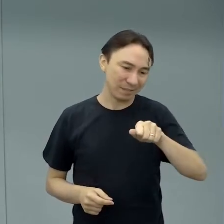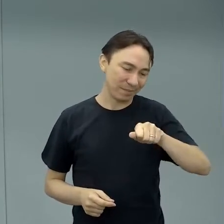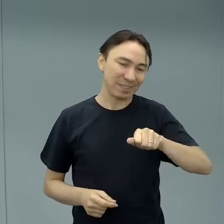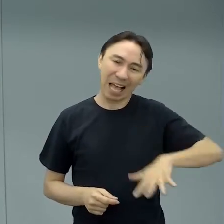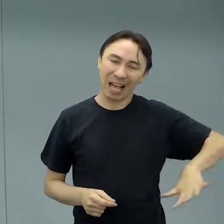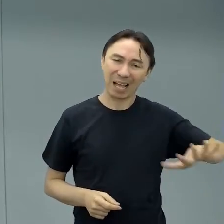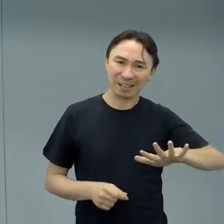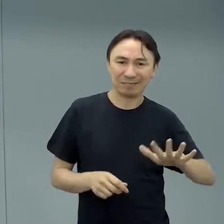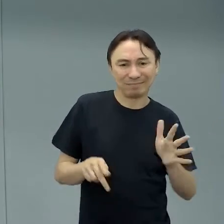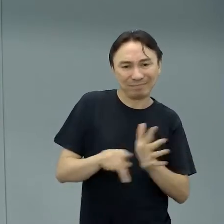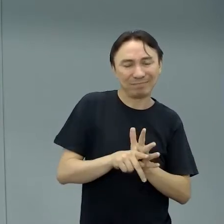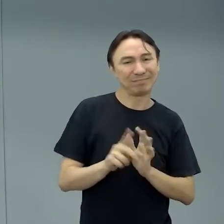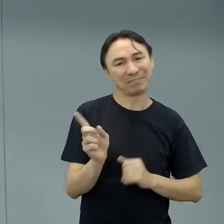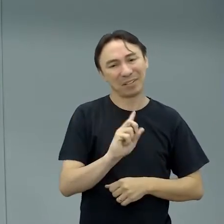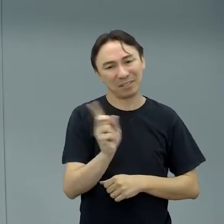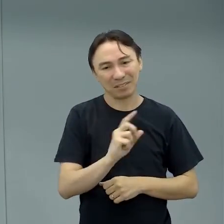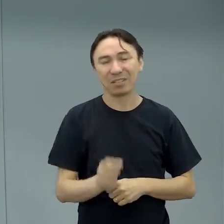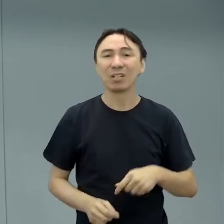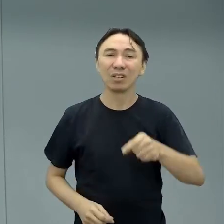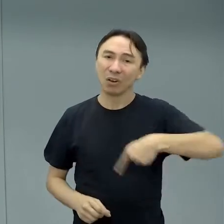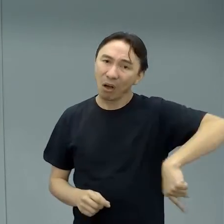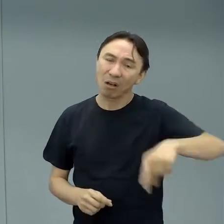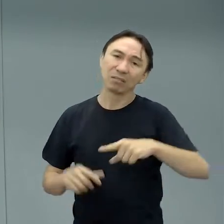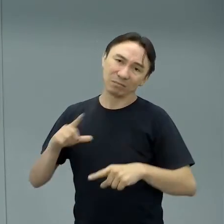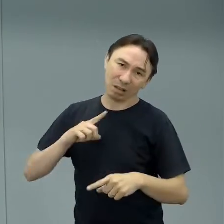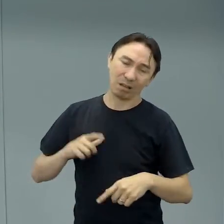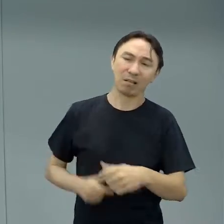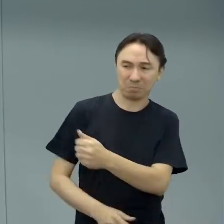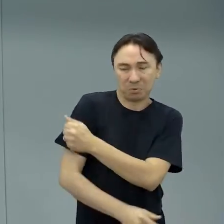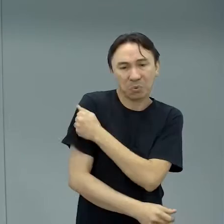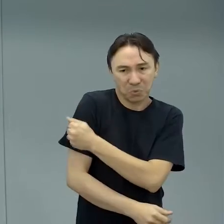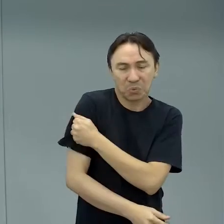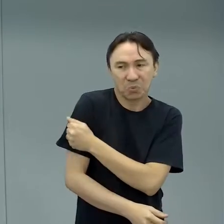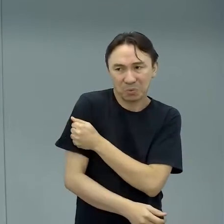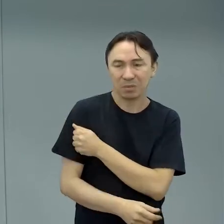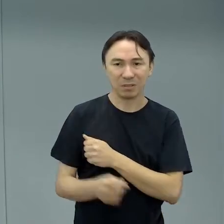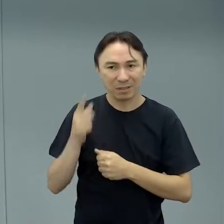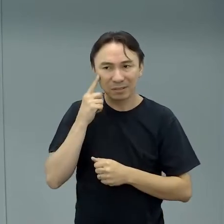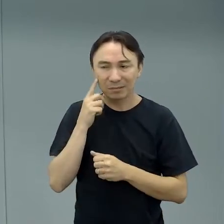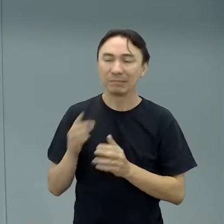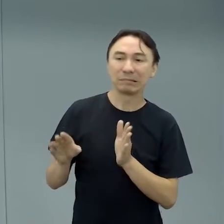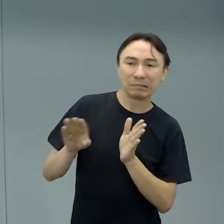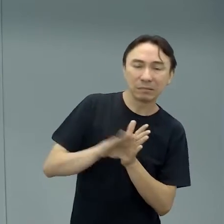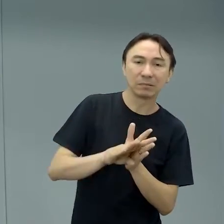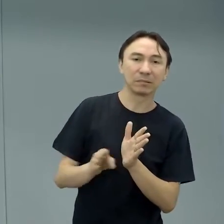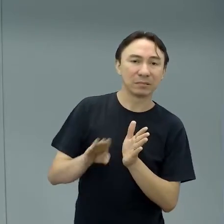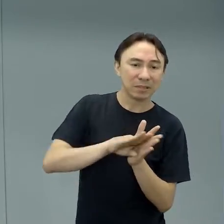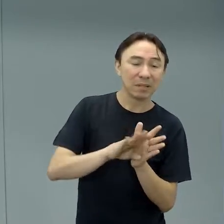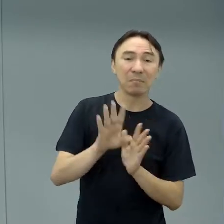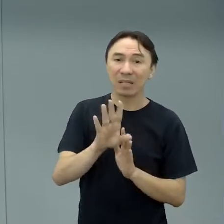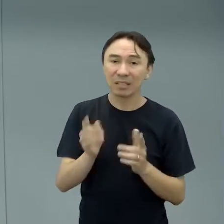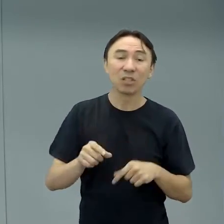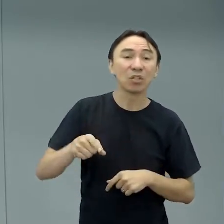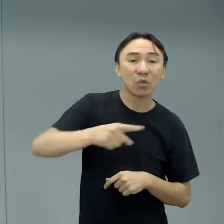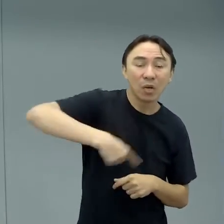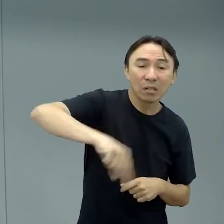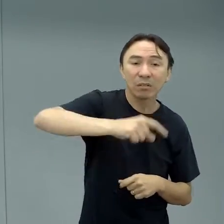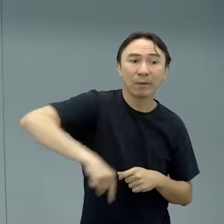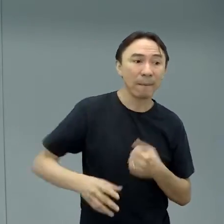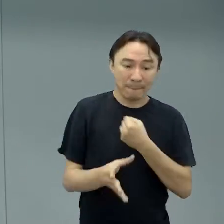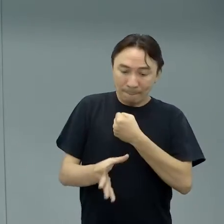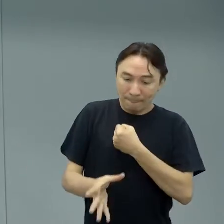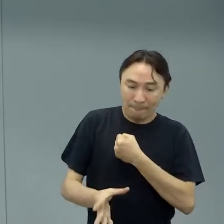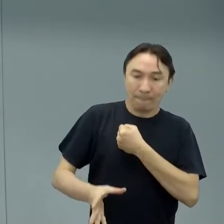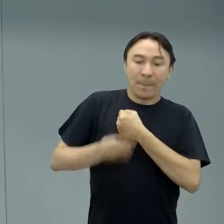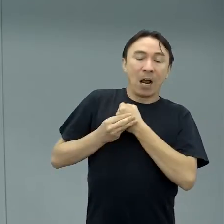gente ainda, né? Nós recebemos os alunos, assim, mas de fato a gente não tem esse conhecimento. A gente precisa